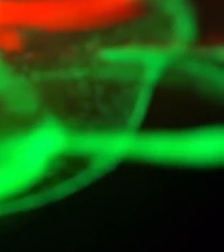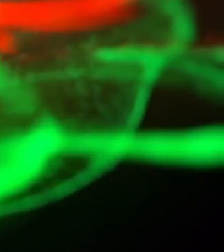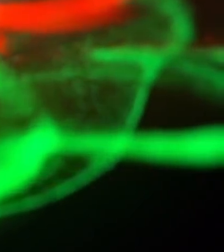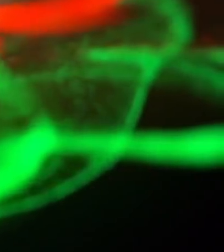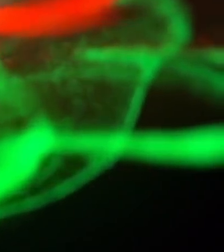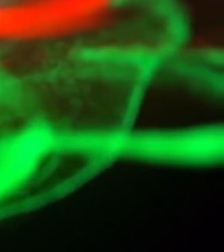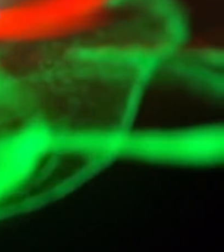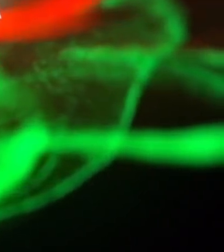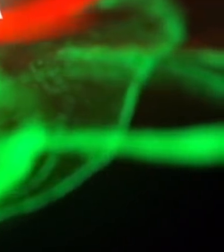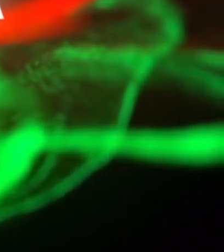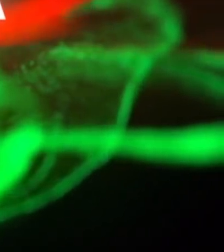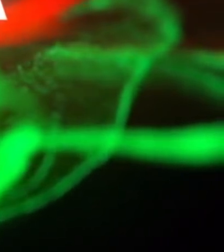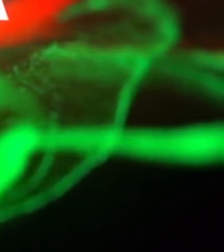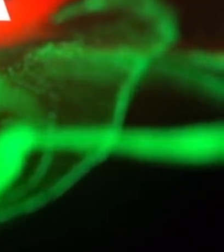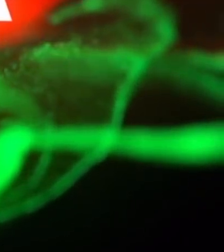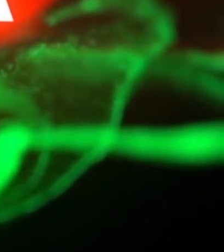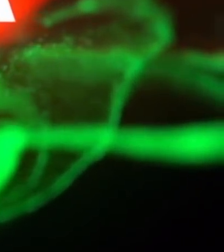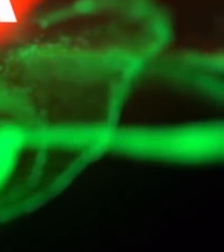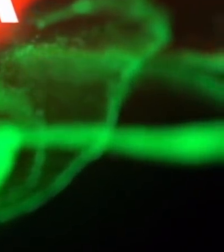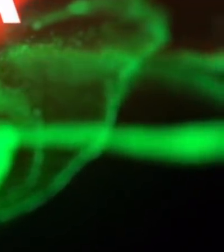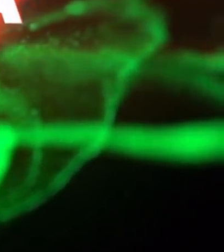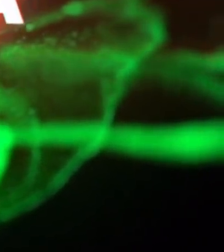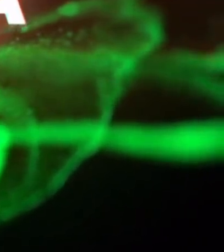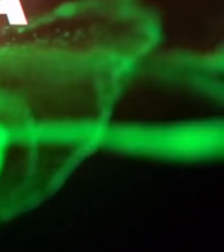Não importa onde você está.